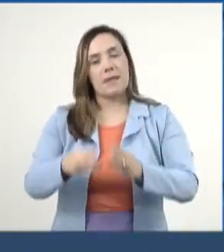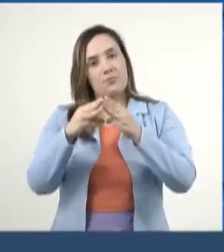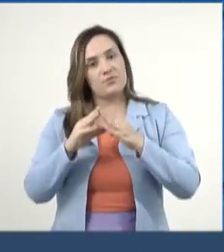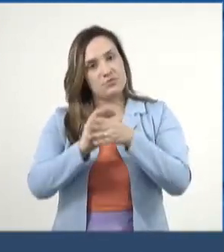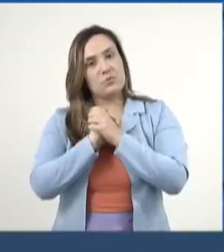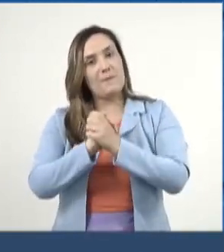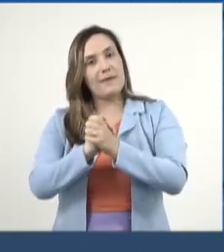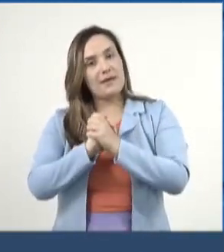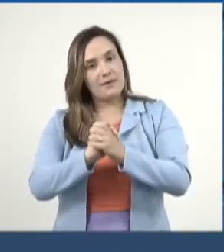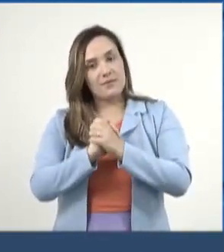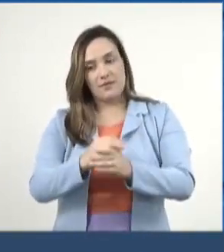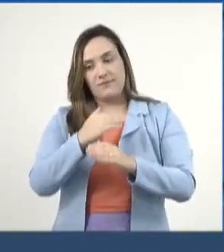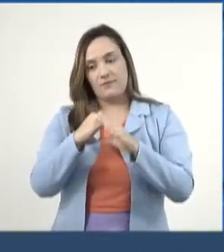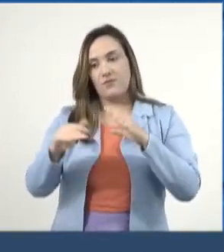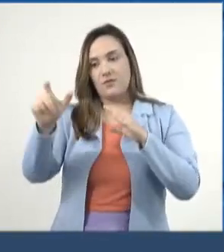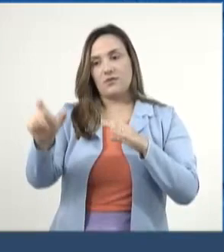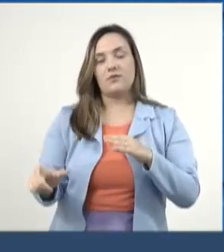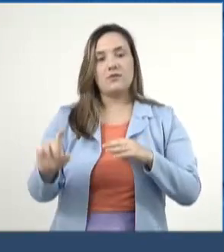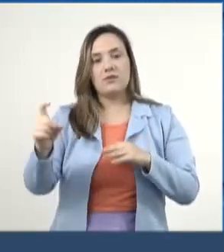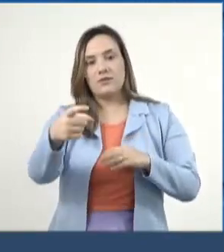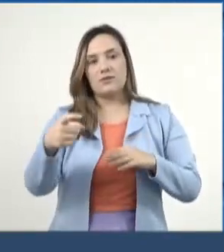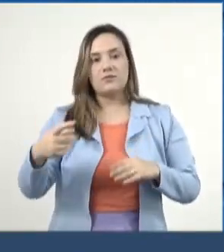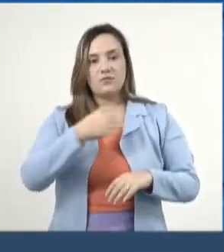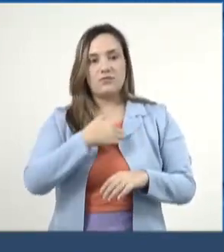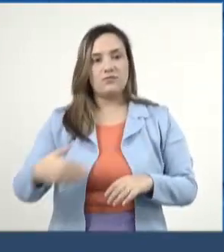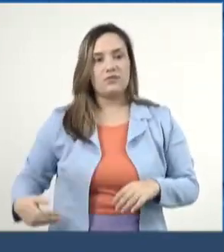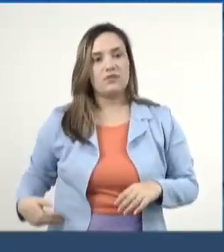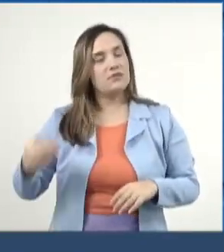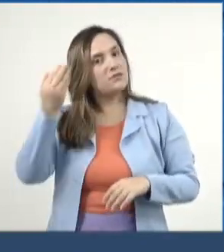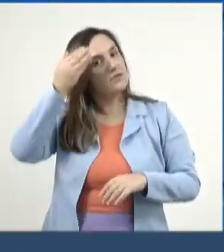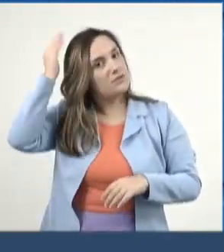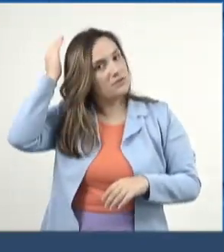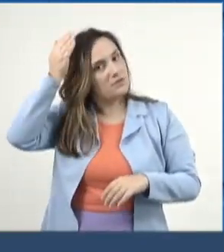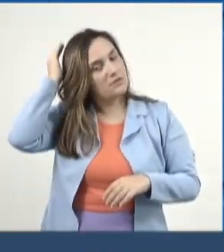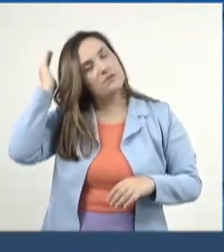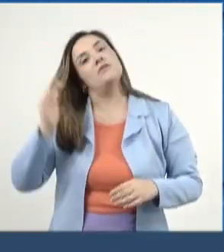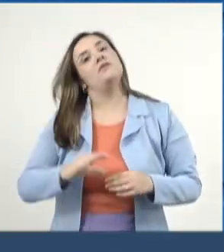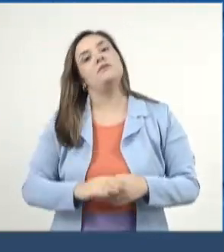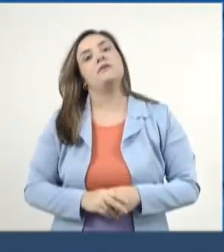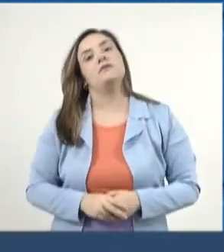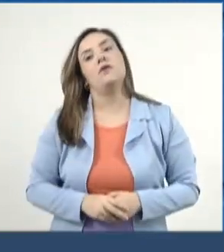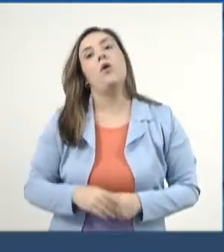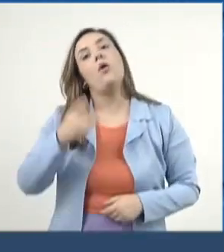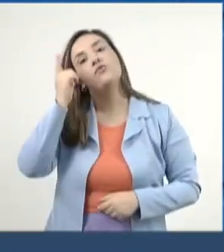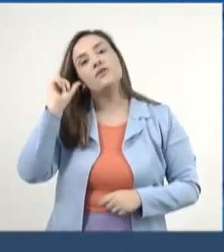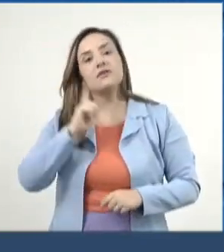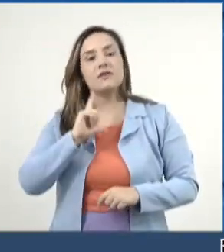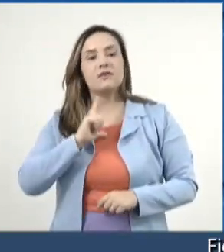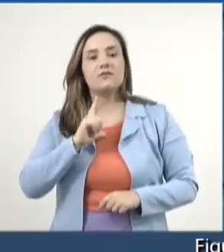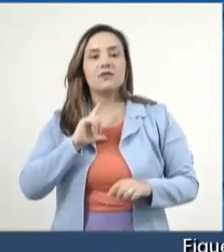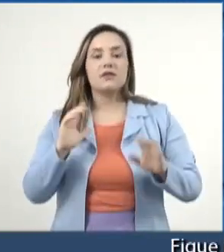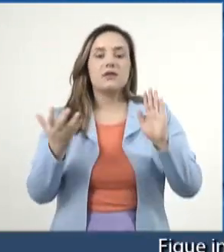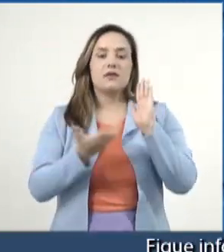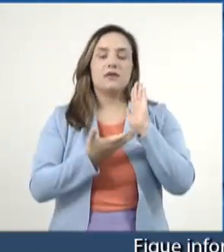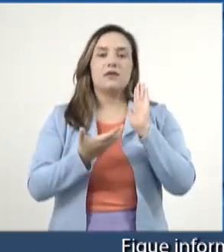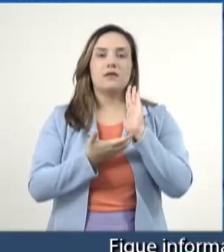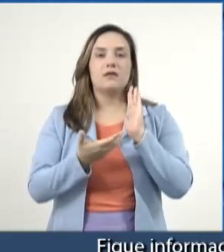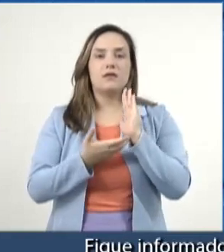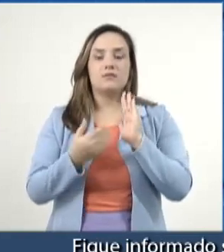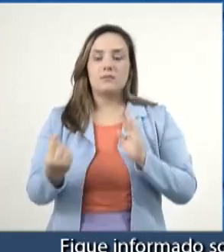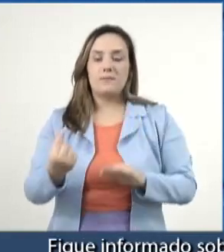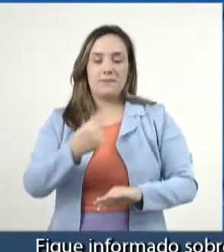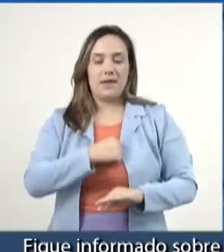de congratulação ao excelentíssimo ex-governador Reinaldo Azambuja, por ter sido, na data de ontem, agraciado pela Câmara Federal